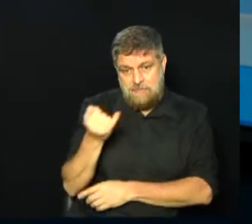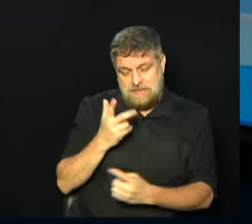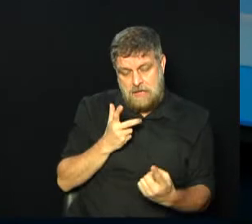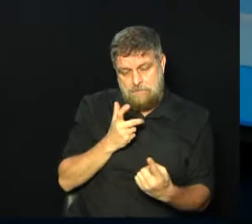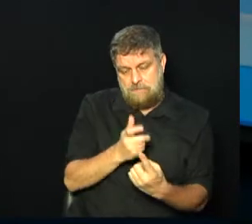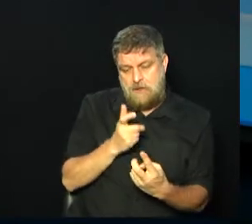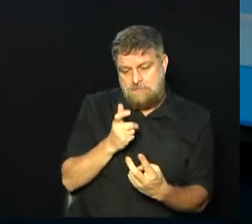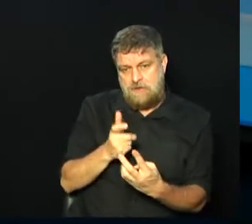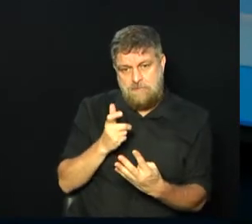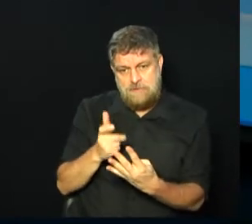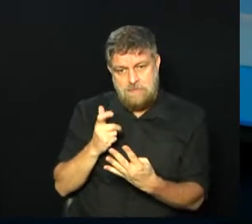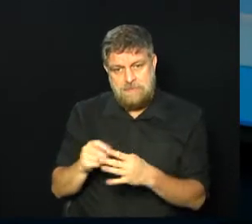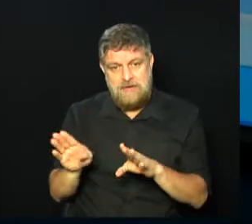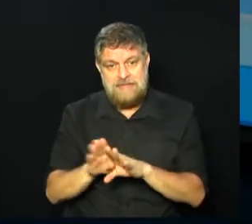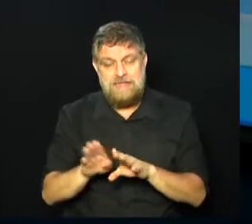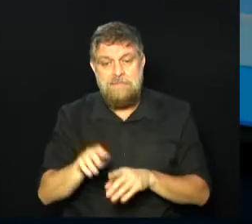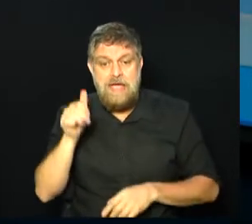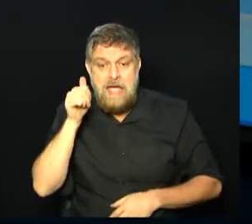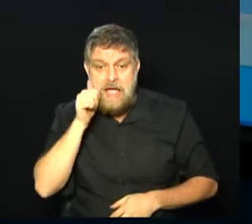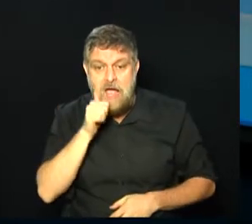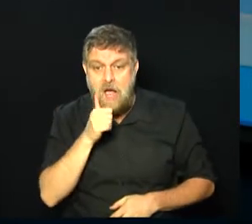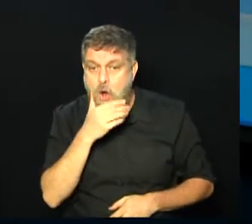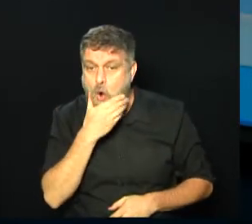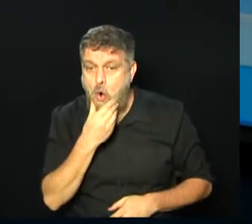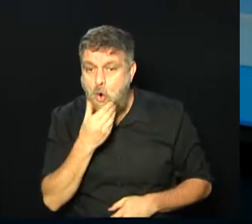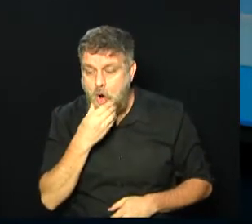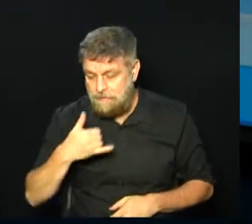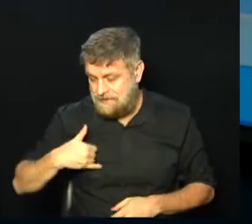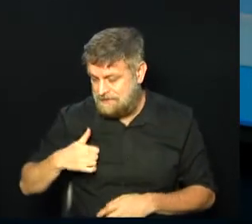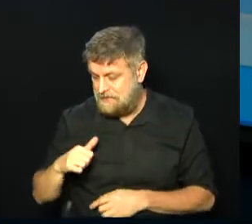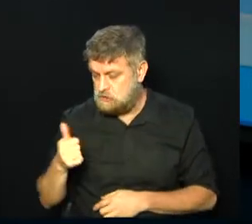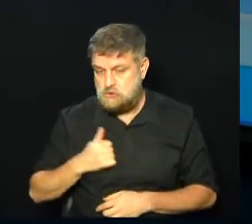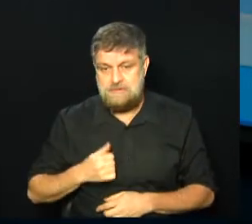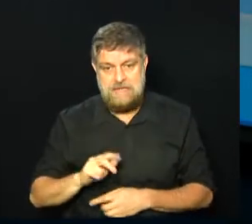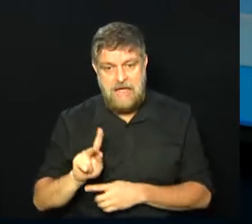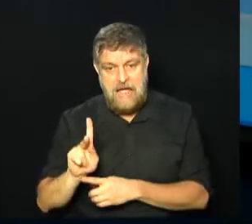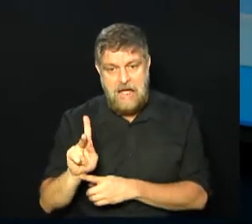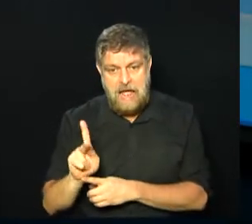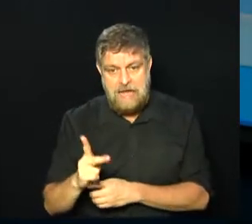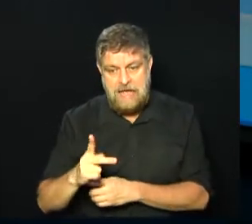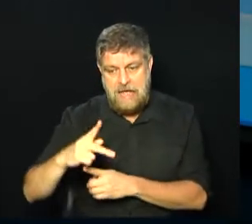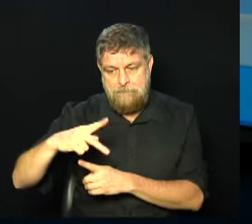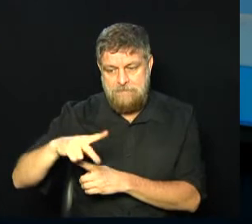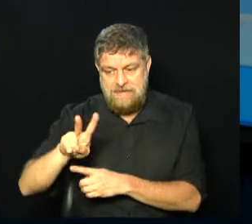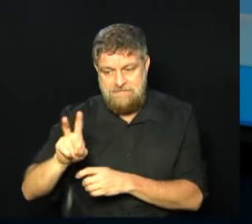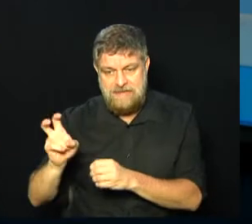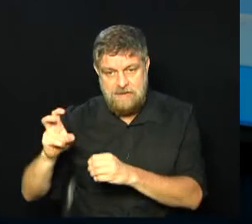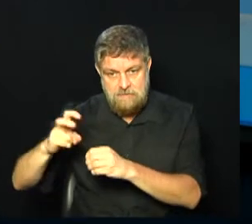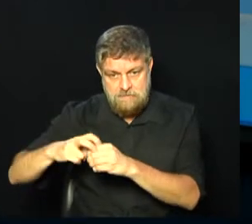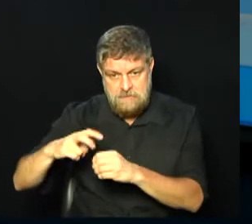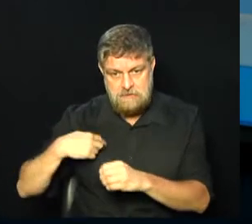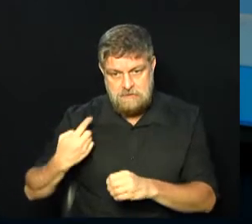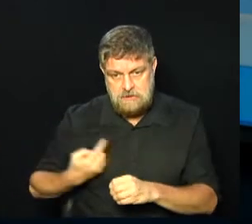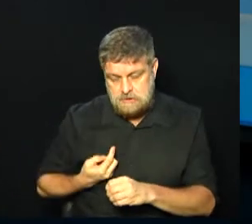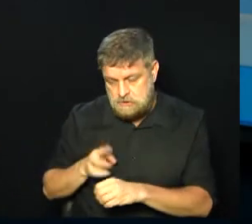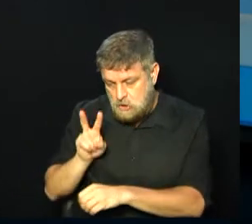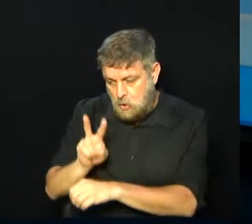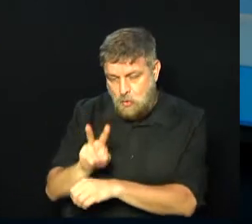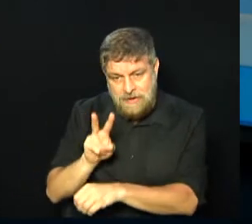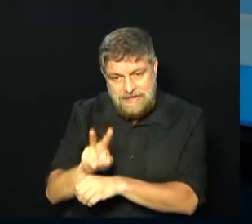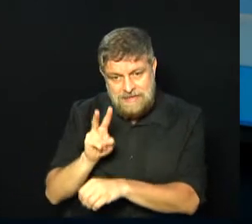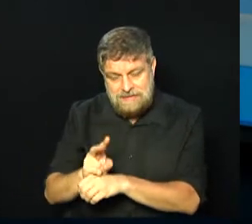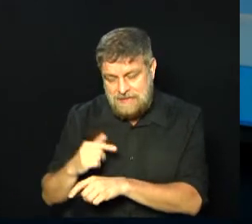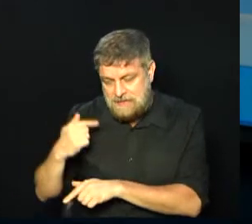vacinação do HPV. Para meninos a partir de 11 anos, precisamos orientar e proteger as